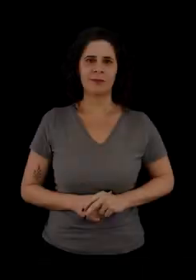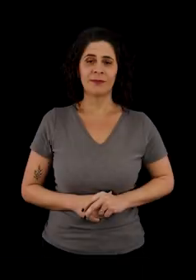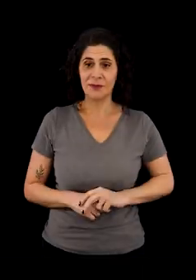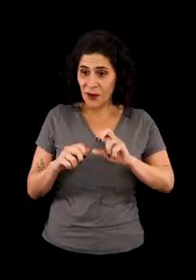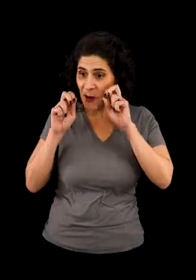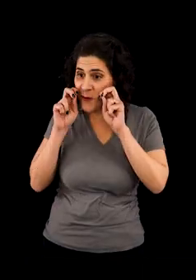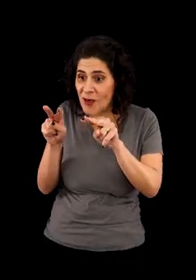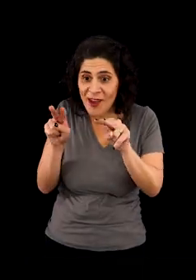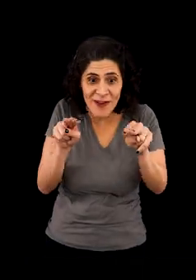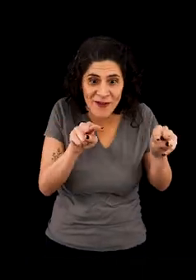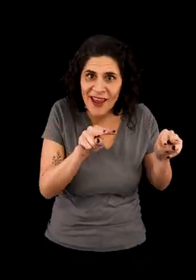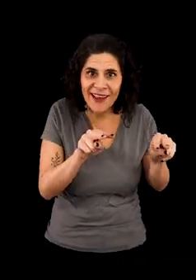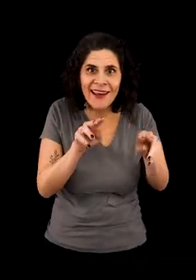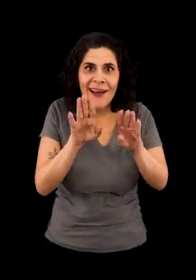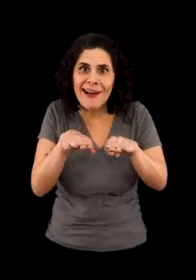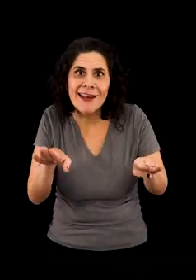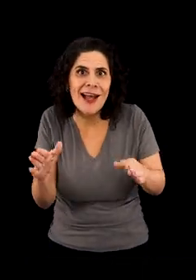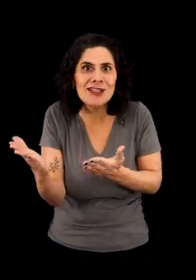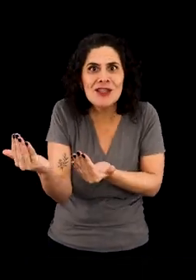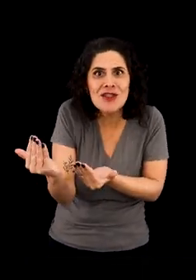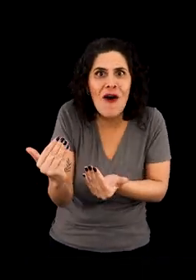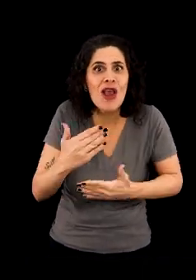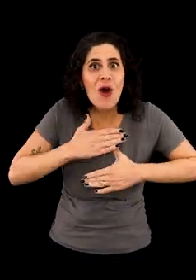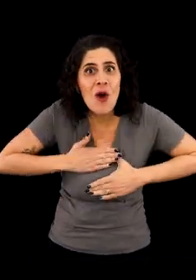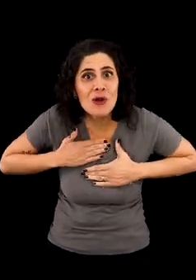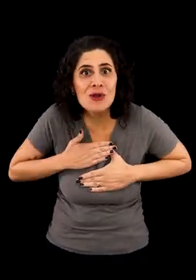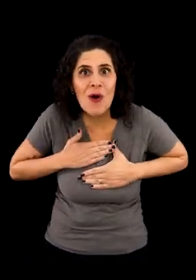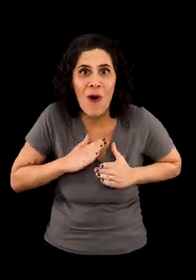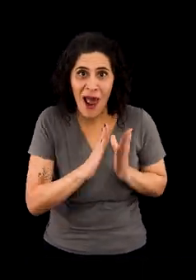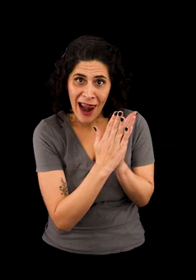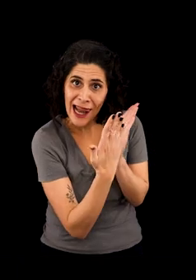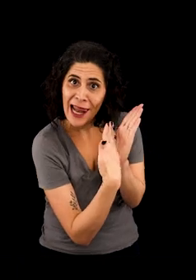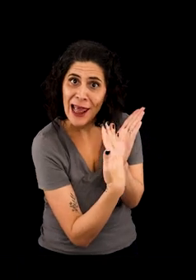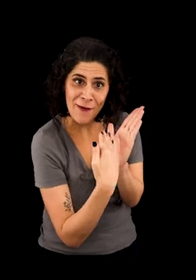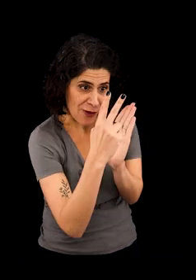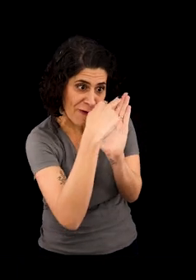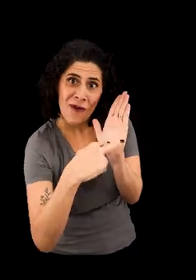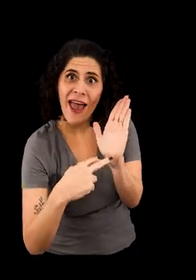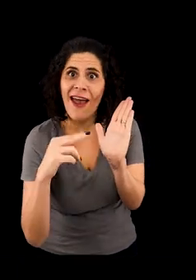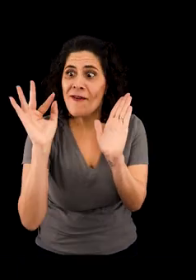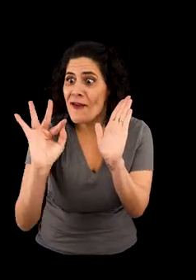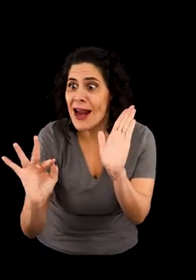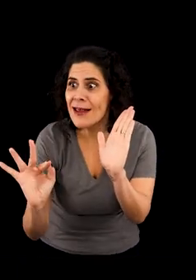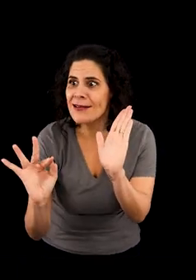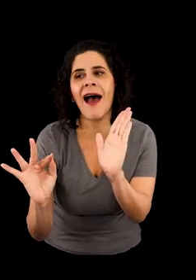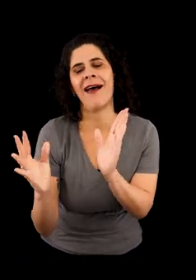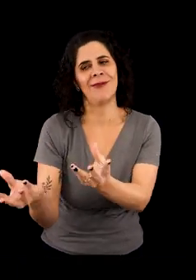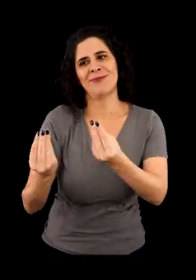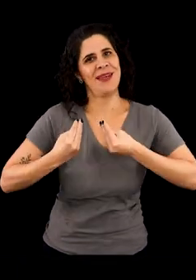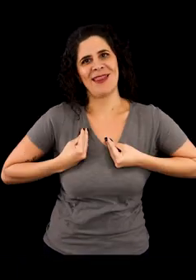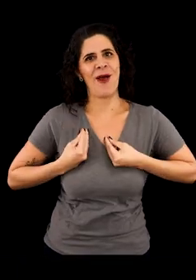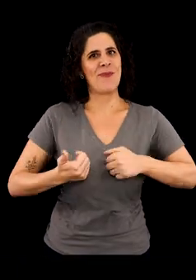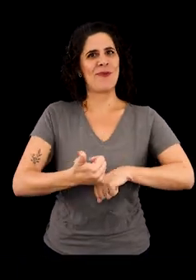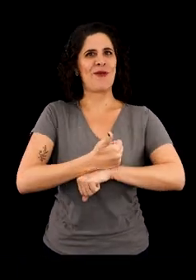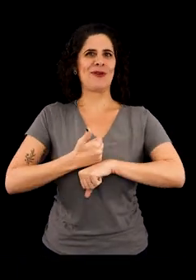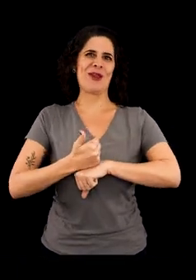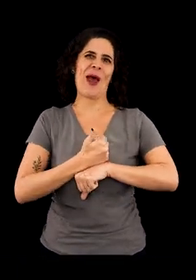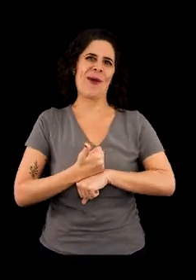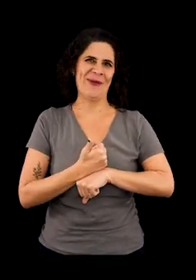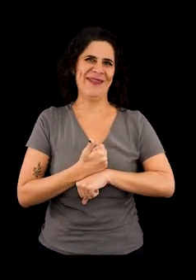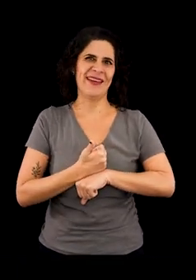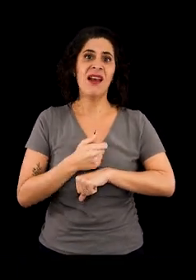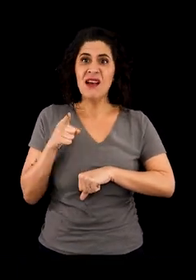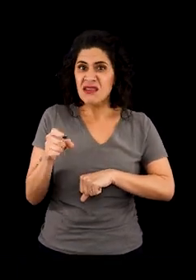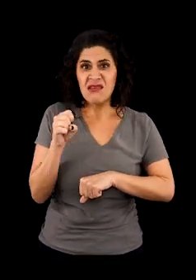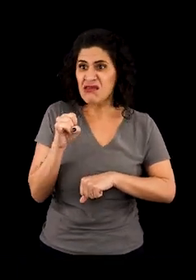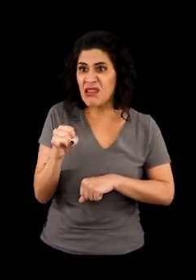E a felicidade de os jovens terem gostado do que eu escrevi, eles me profissionalizaram. Se eles não tivessem